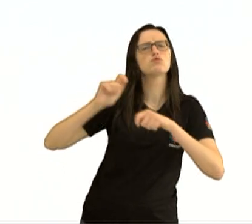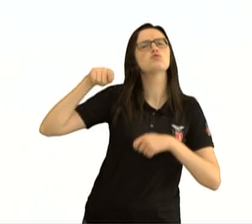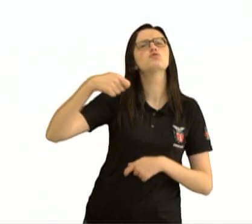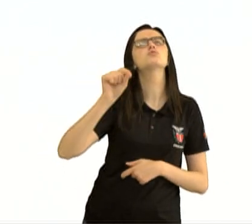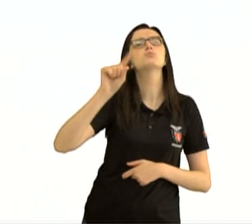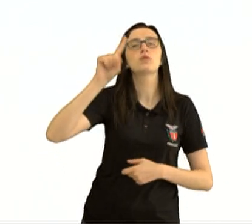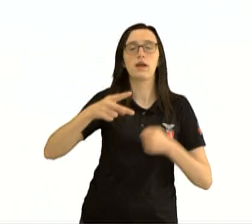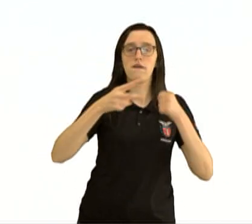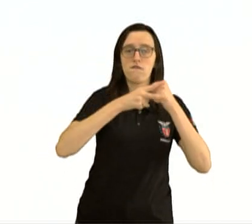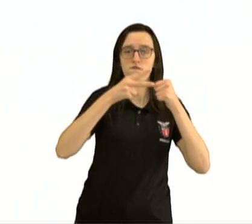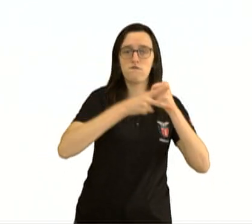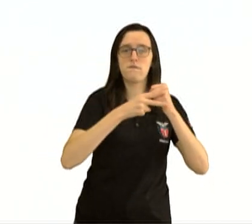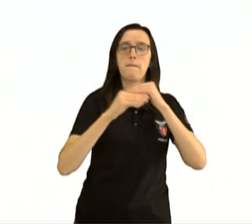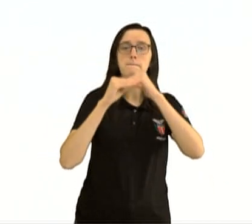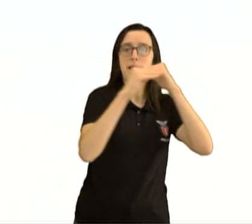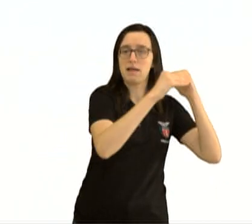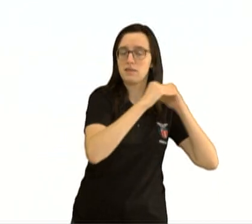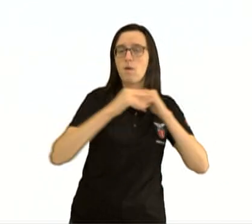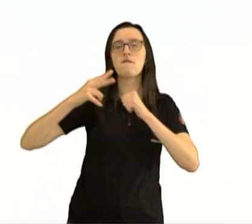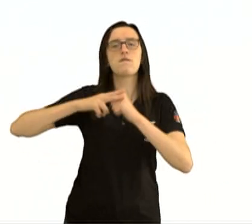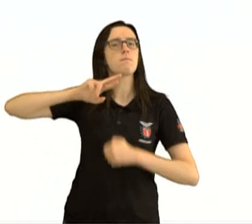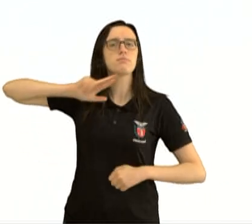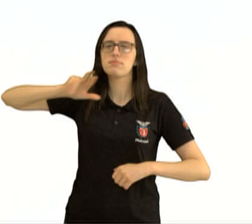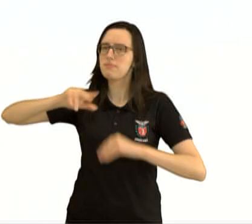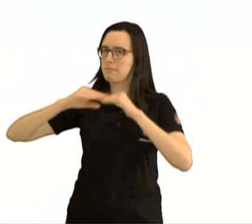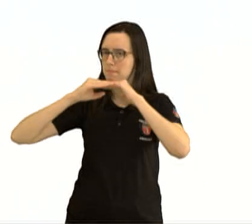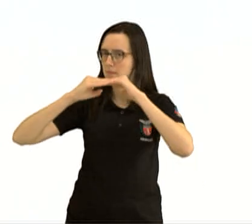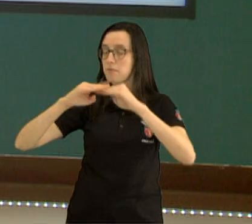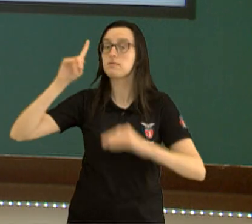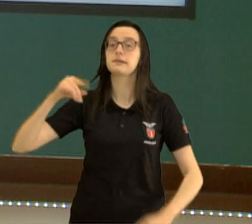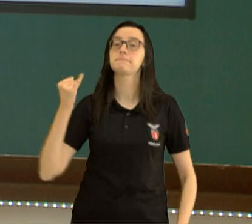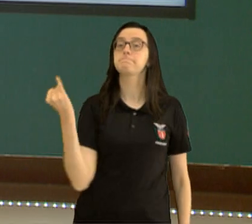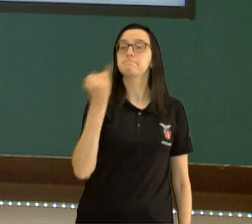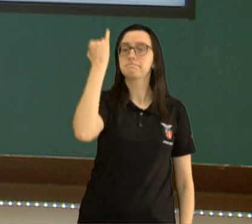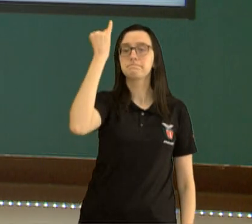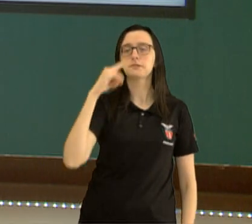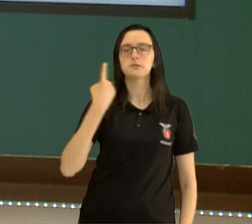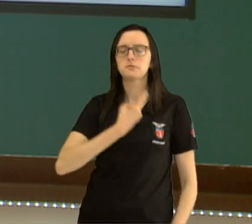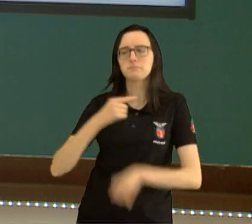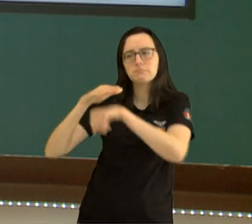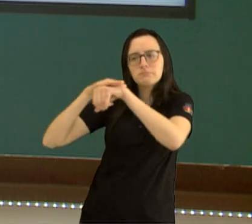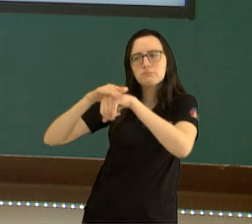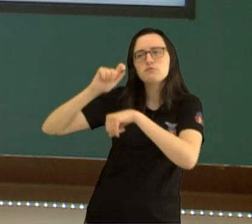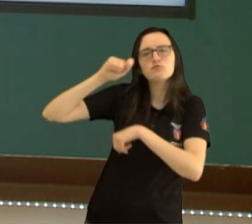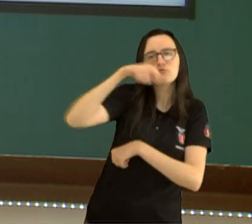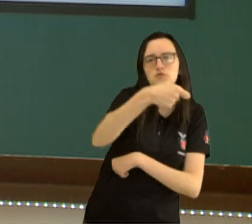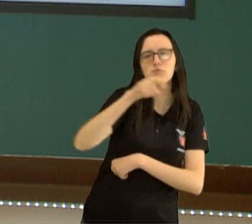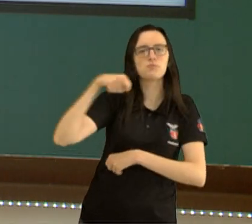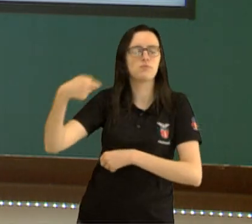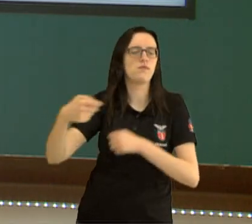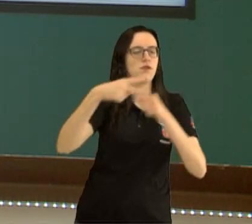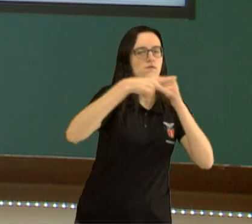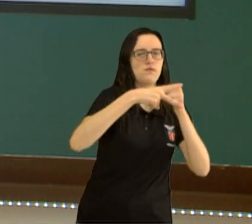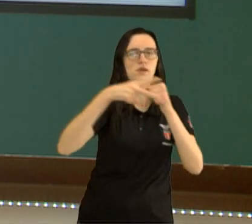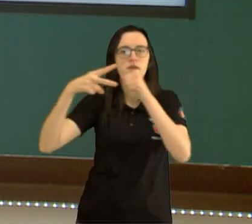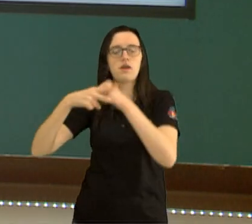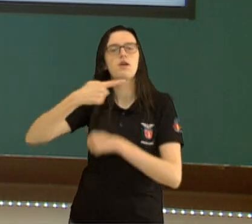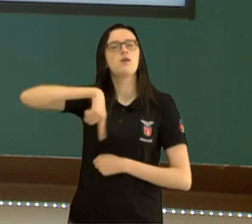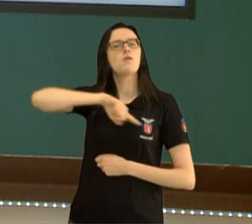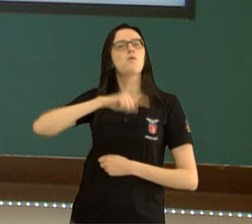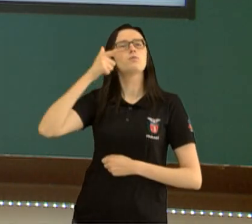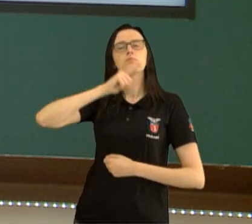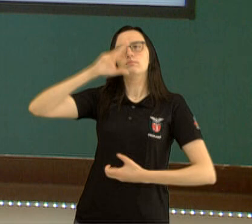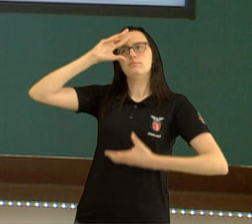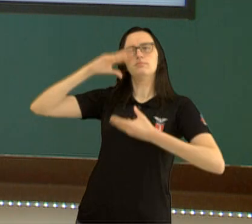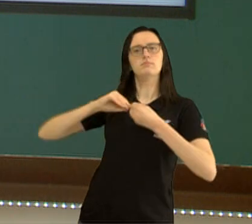dos verbos regulares e irregulares, ou seja, foi muito importante que a gente conversasse sobre esses verbos para que então a gente possa